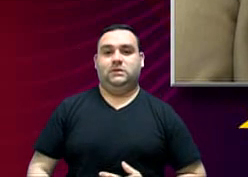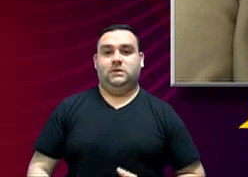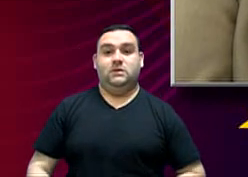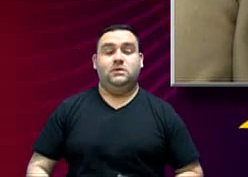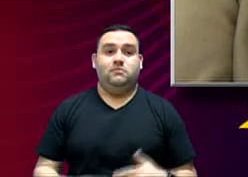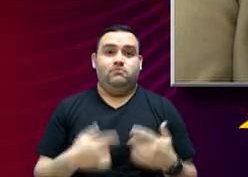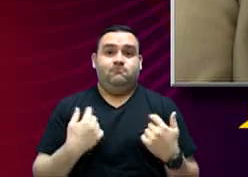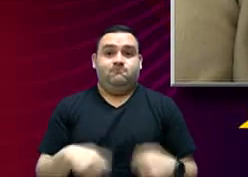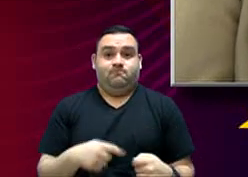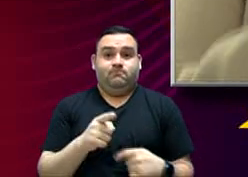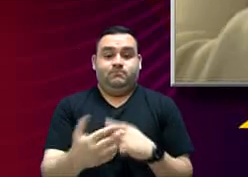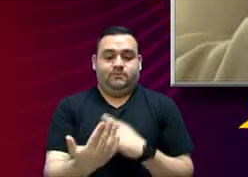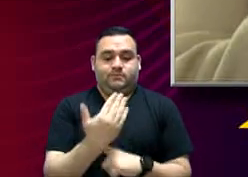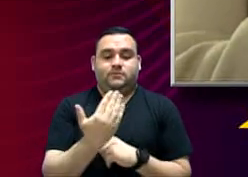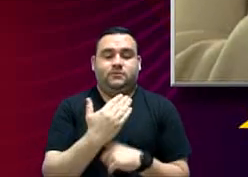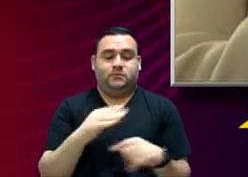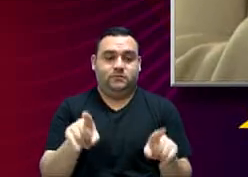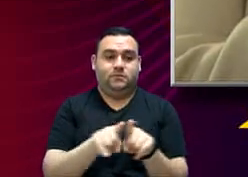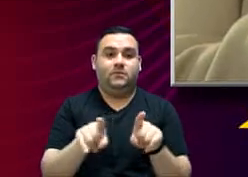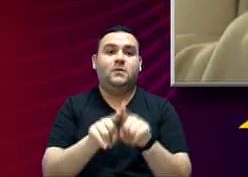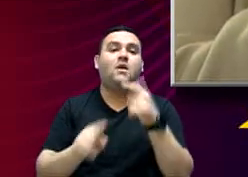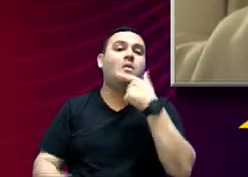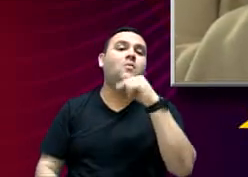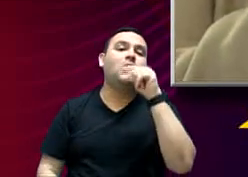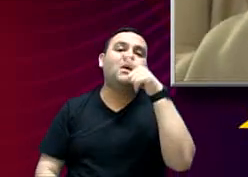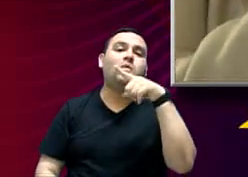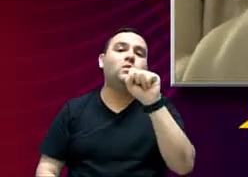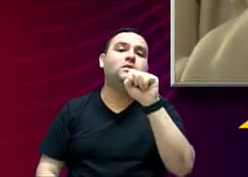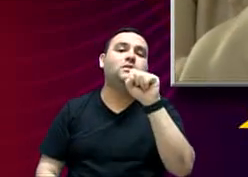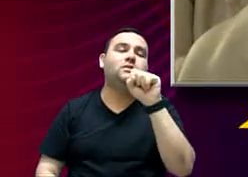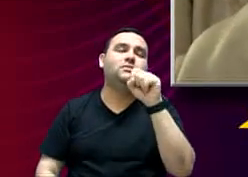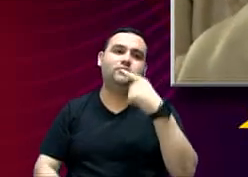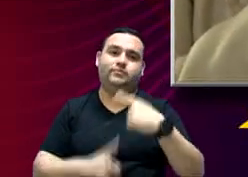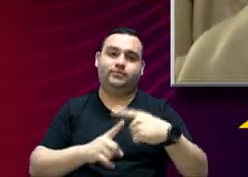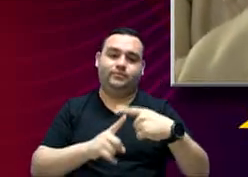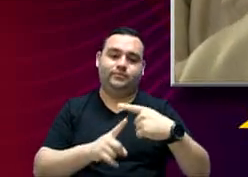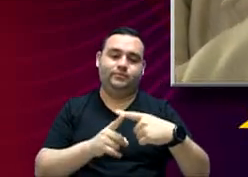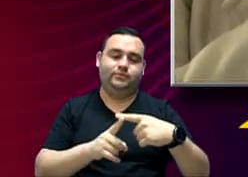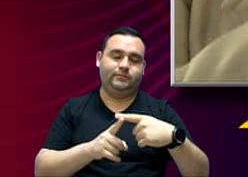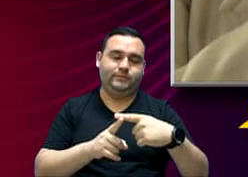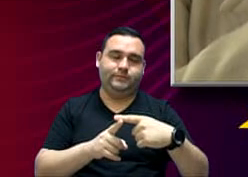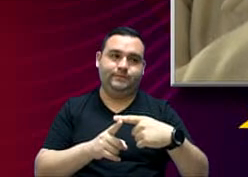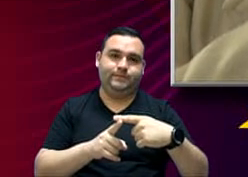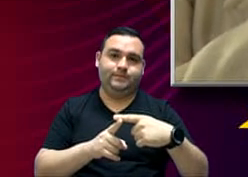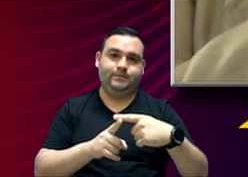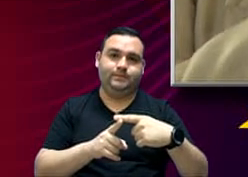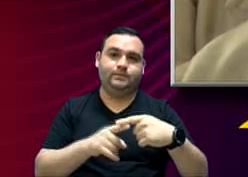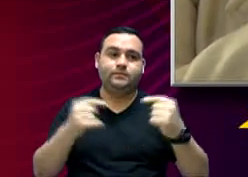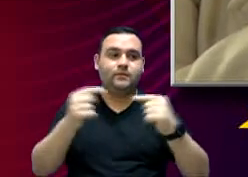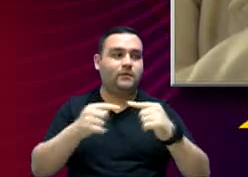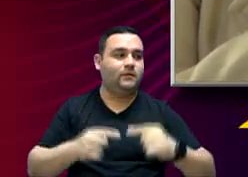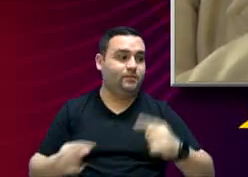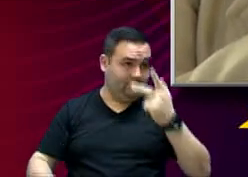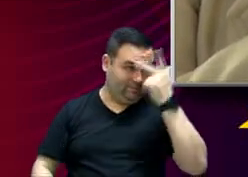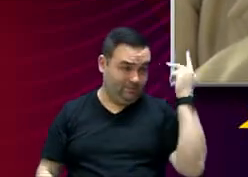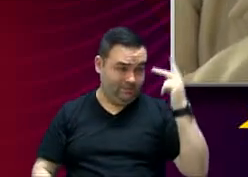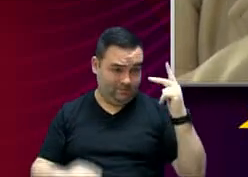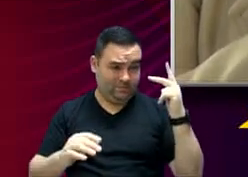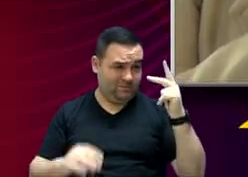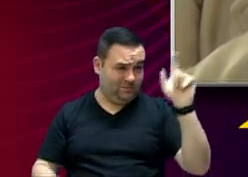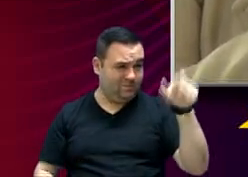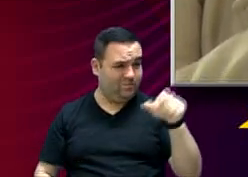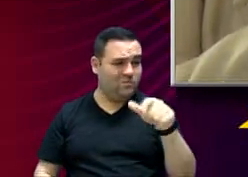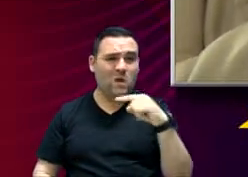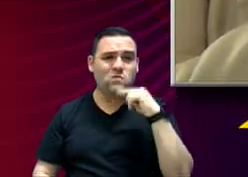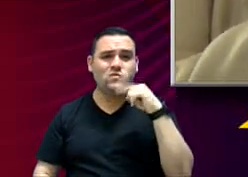da ajuda de Vossa Excelência e do pastor de Santos em relação a essas pessoas que não